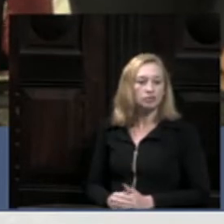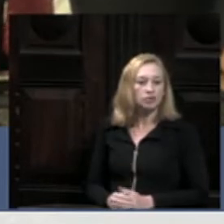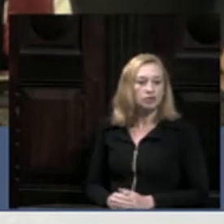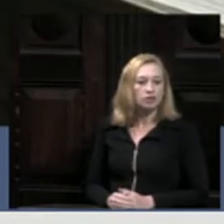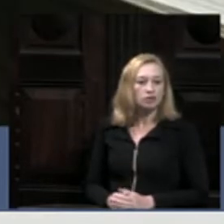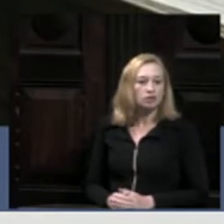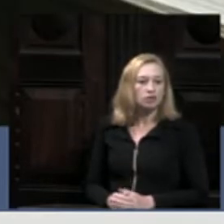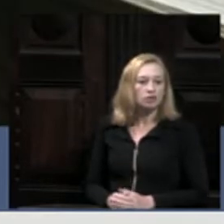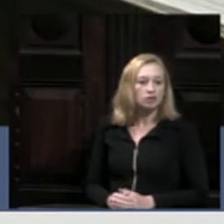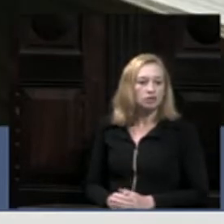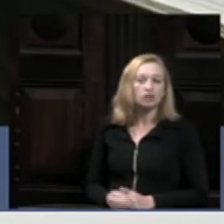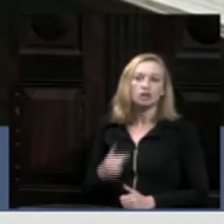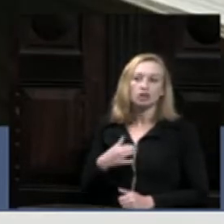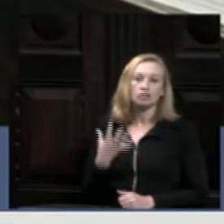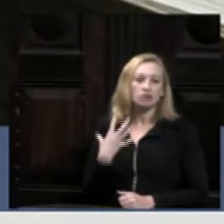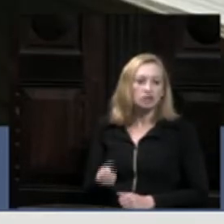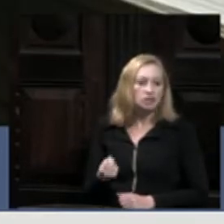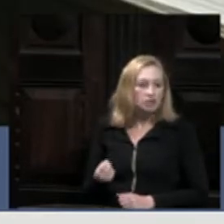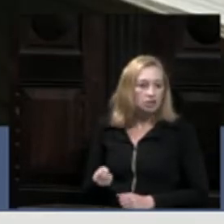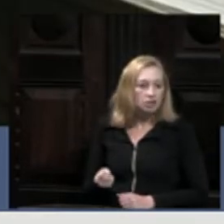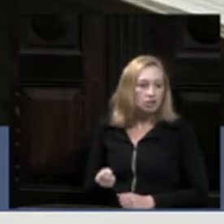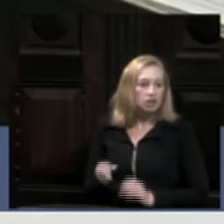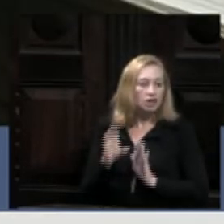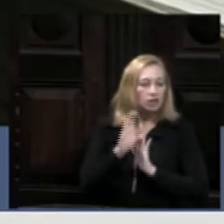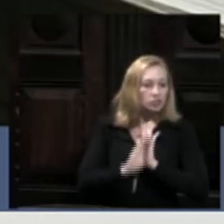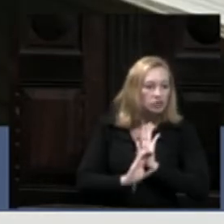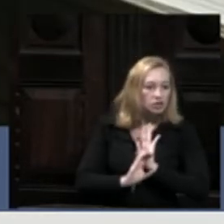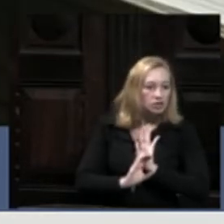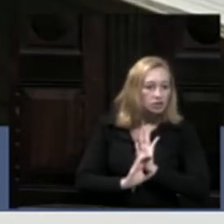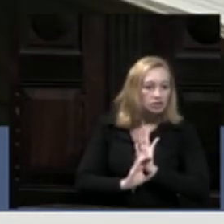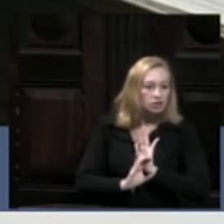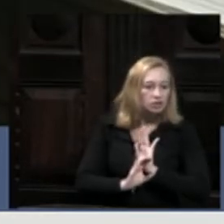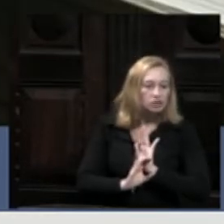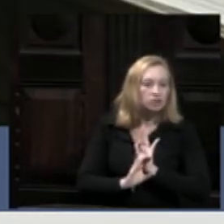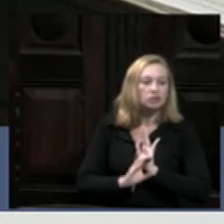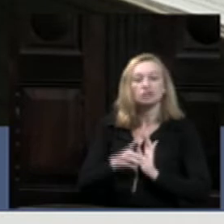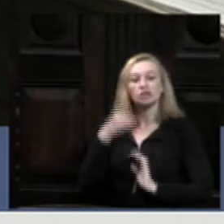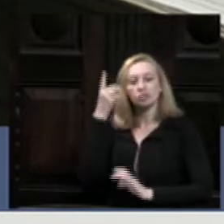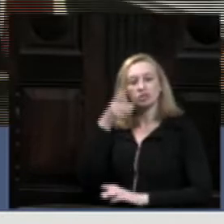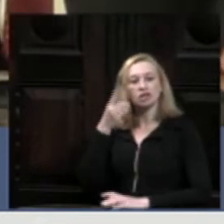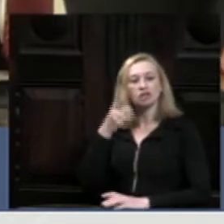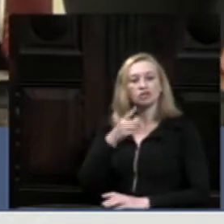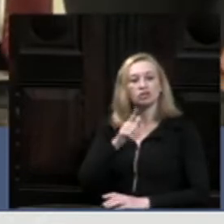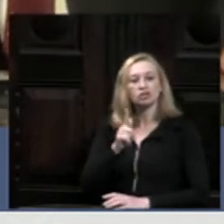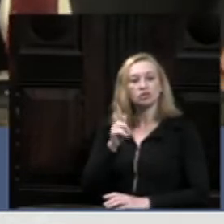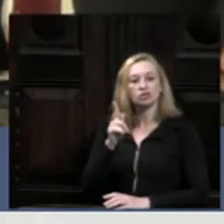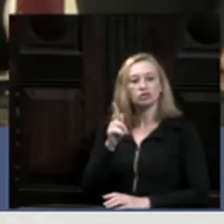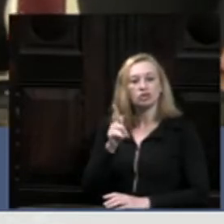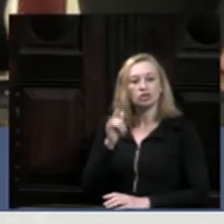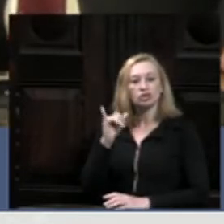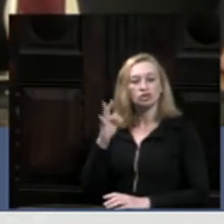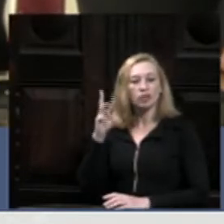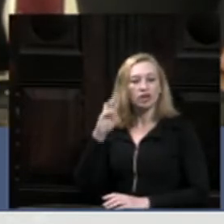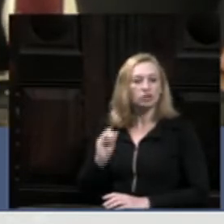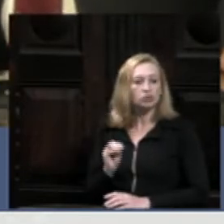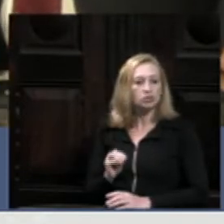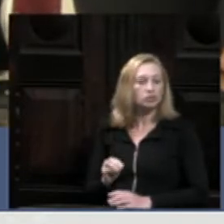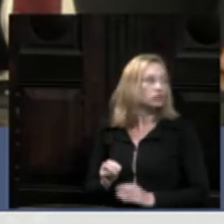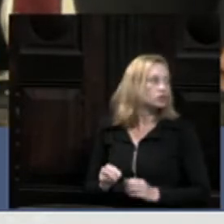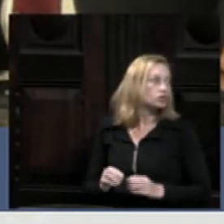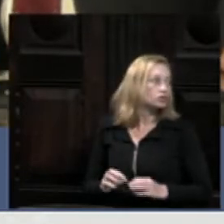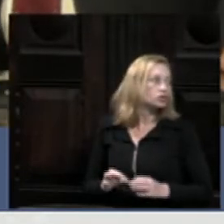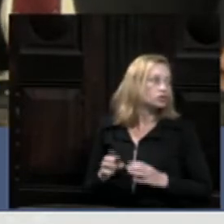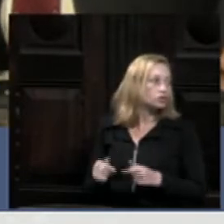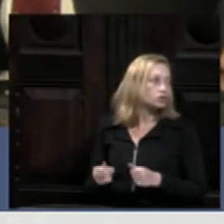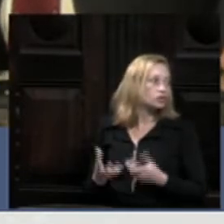No mérito, favorável à emenda do deputado Gilberto Palmares. Com os pareceres